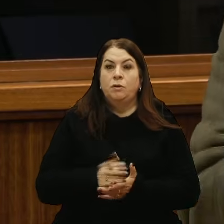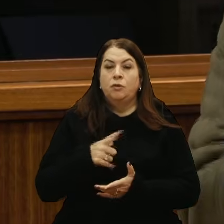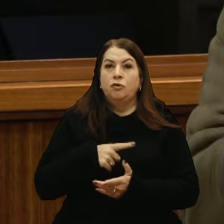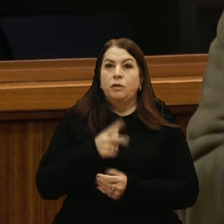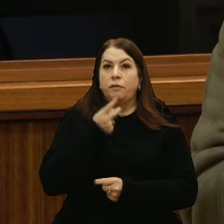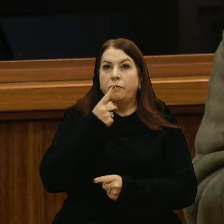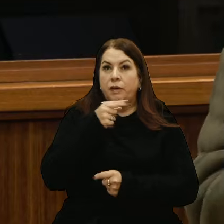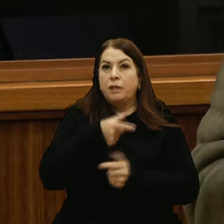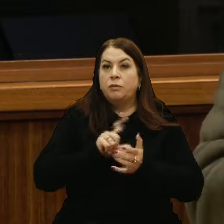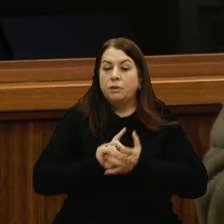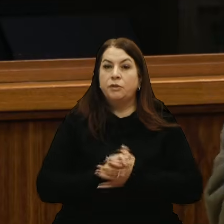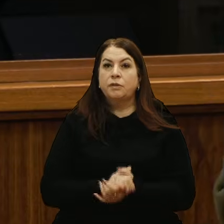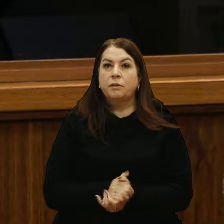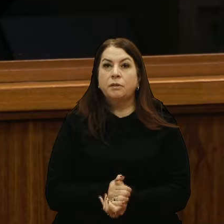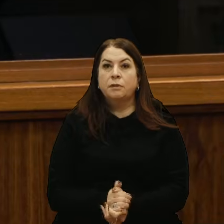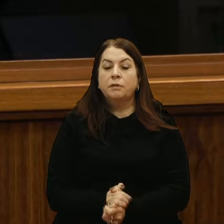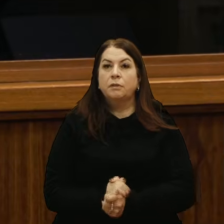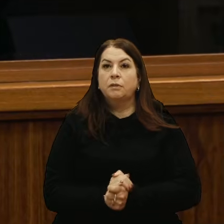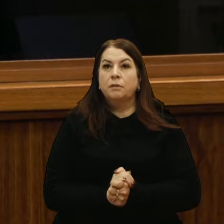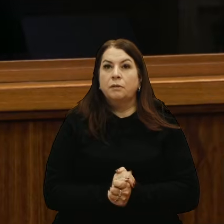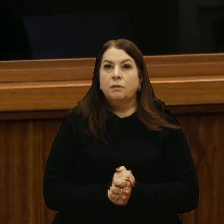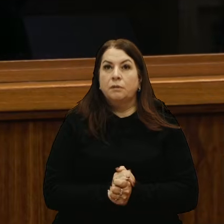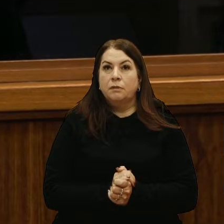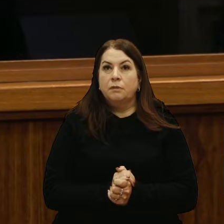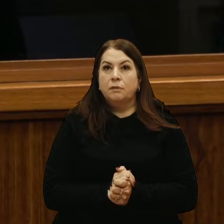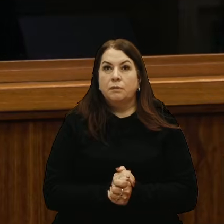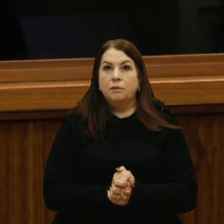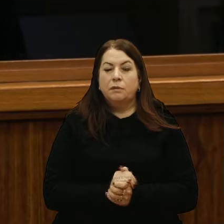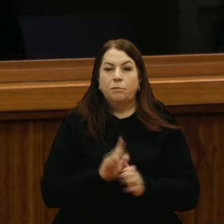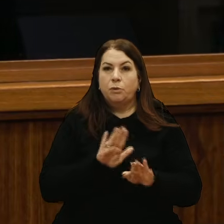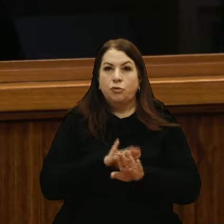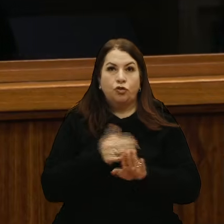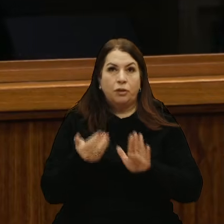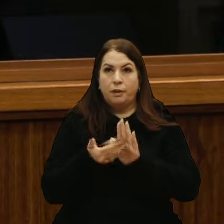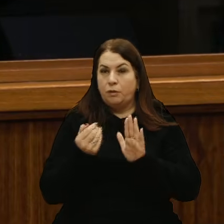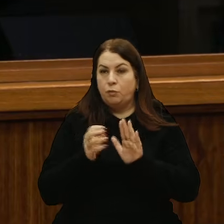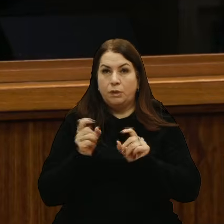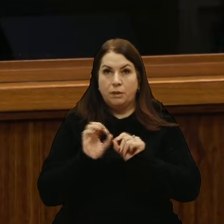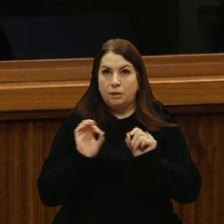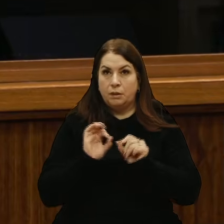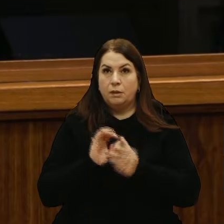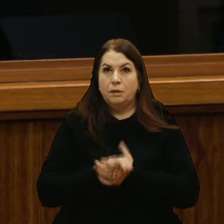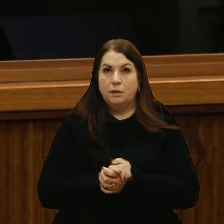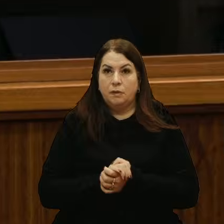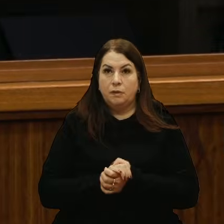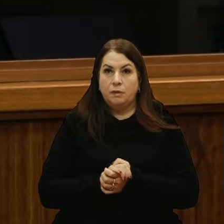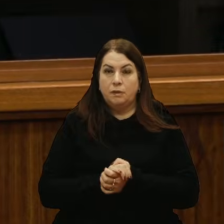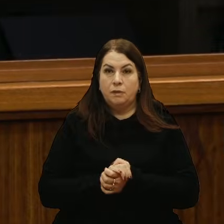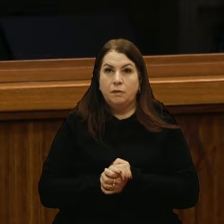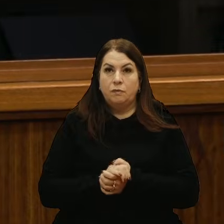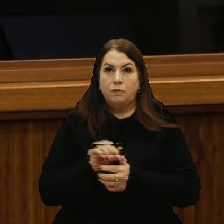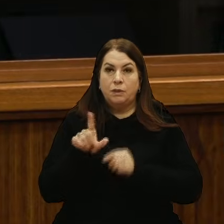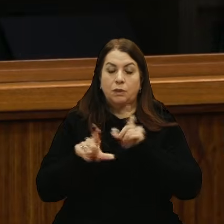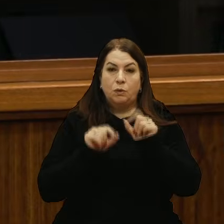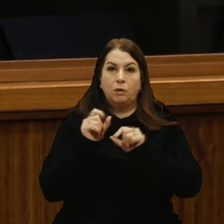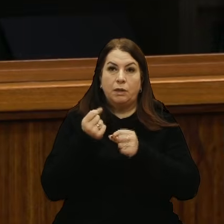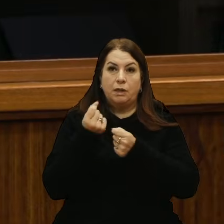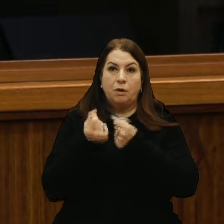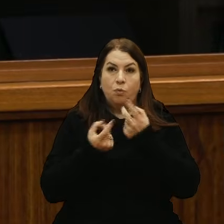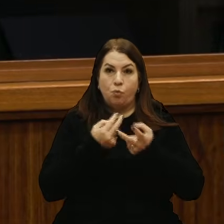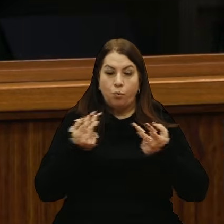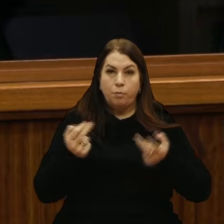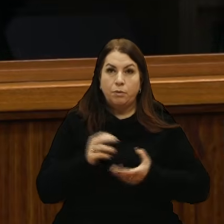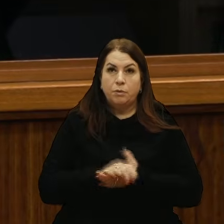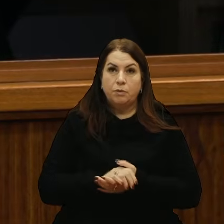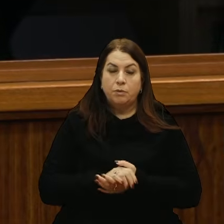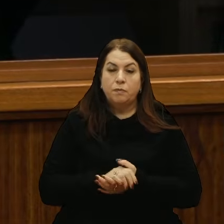sido dito antes. Mas não deu para eu excluir quase nada das minhas questões, então eu vou escolher algumas